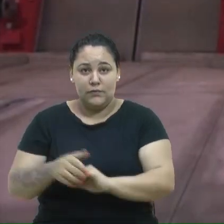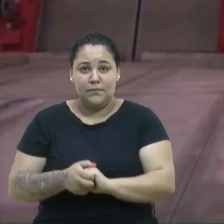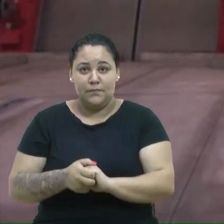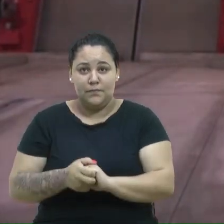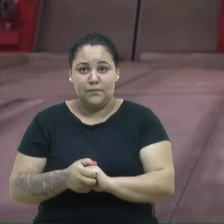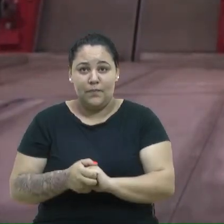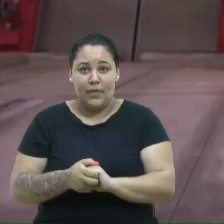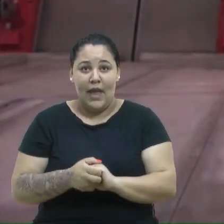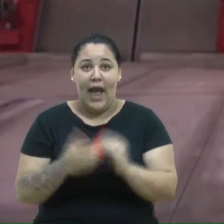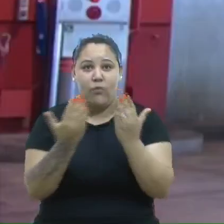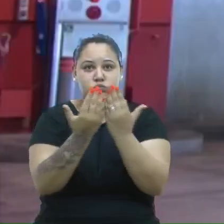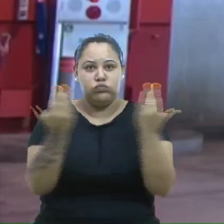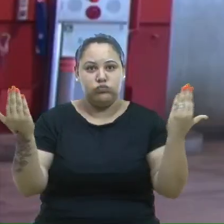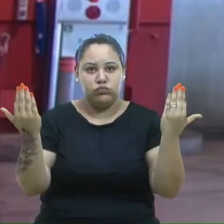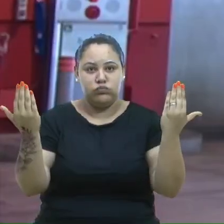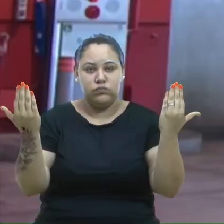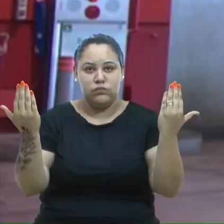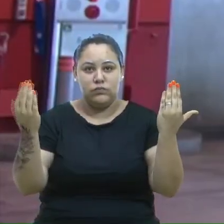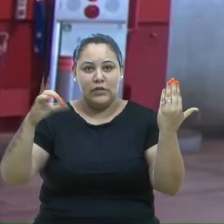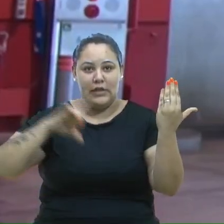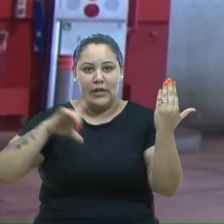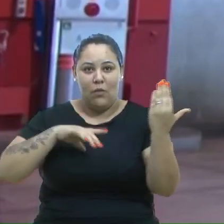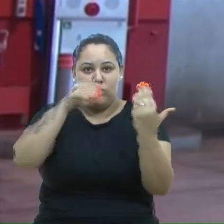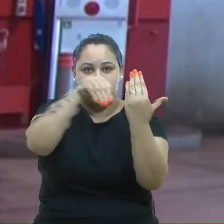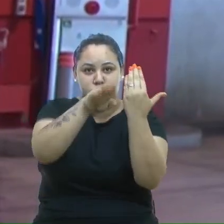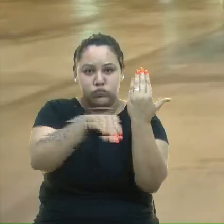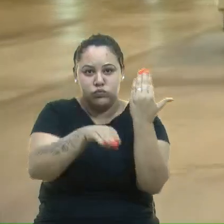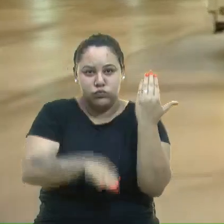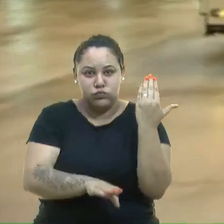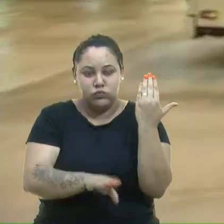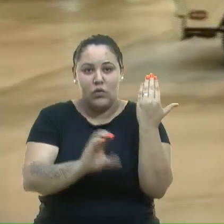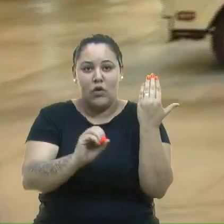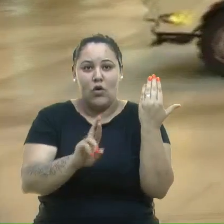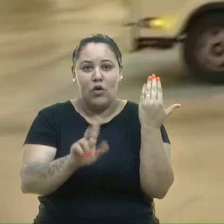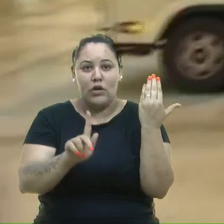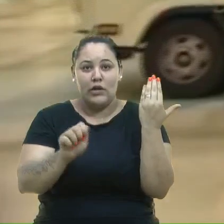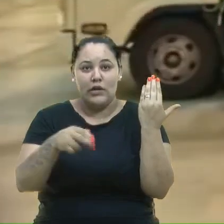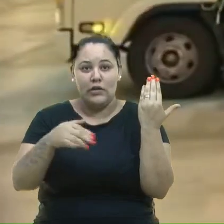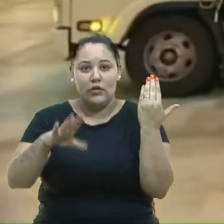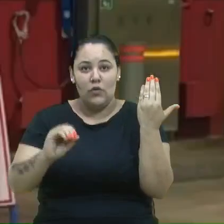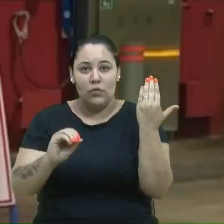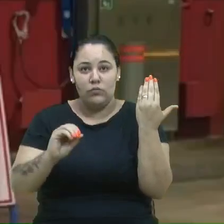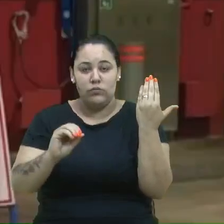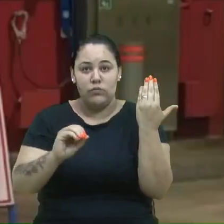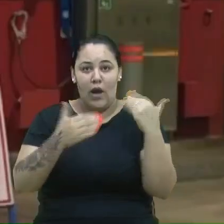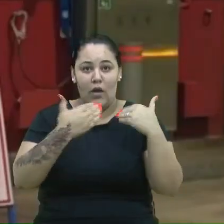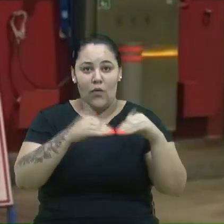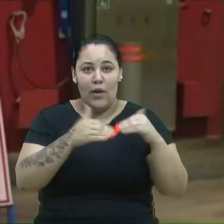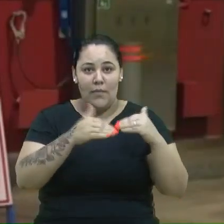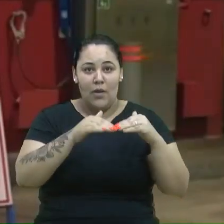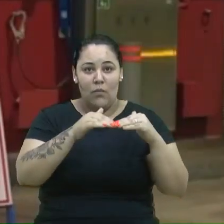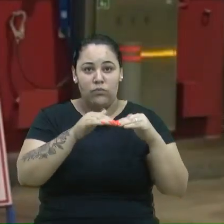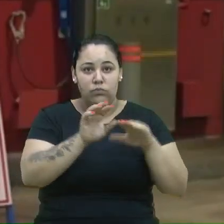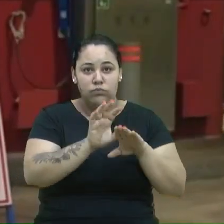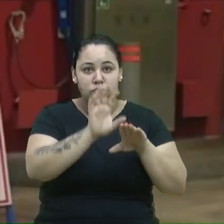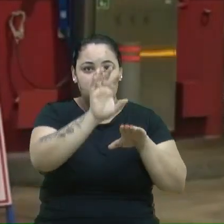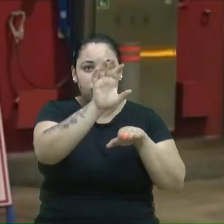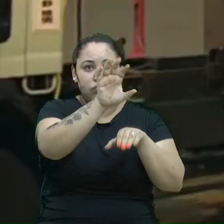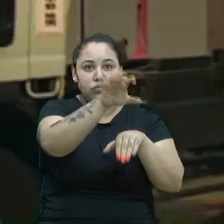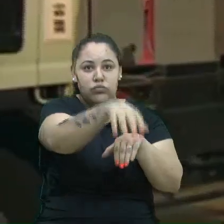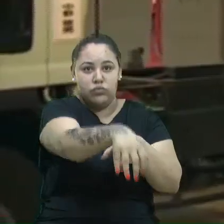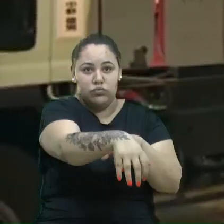dessas portas fica o depósito de lixo orgânico. Quando os caminhões descarregam, é que descobrimos o tamanho